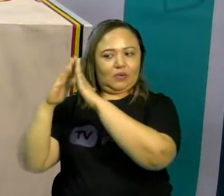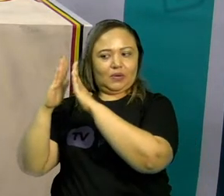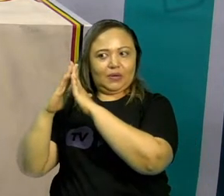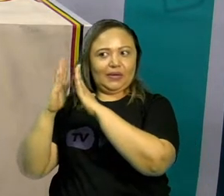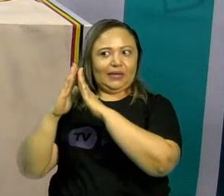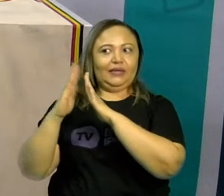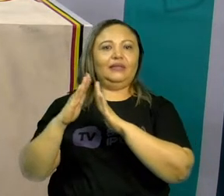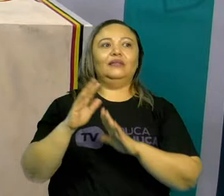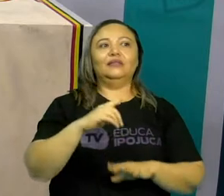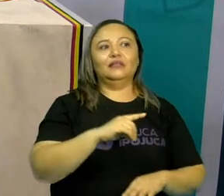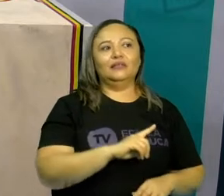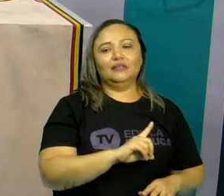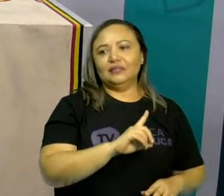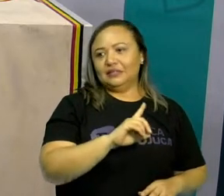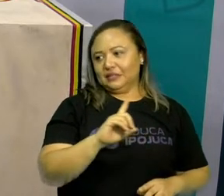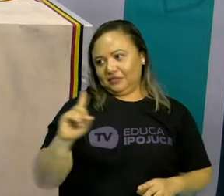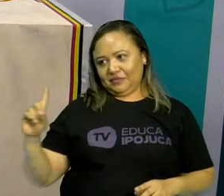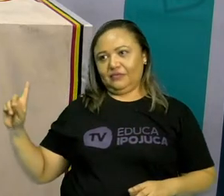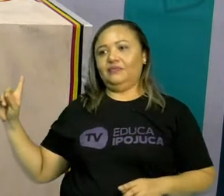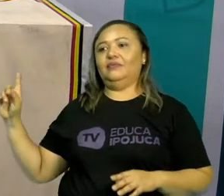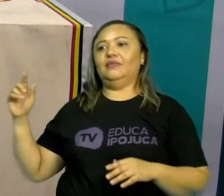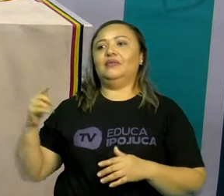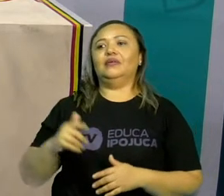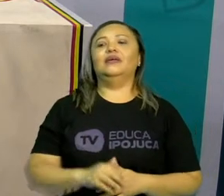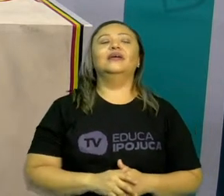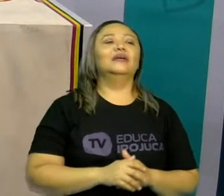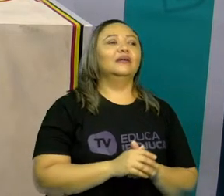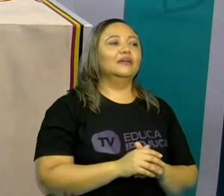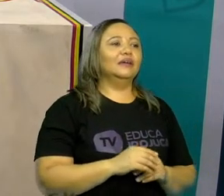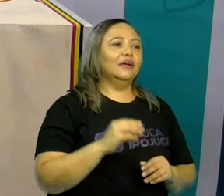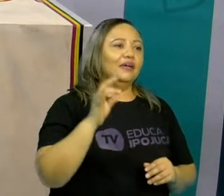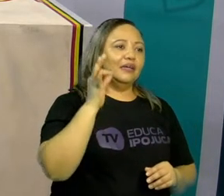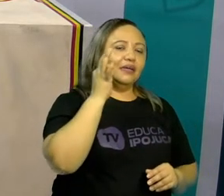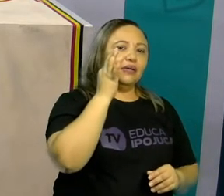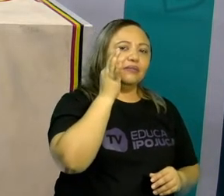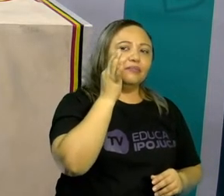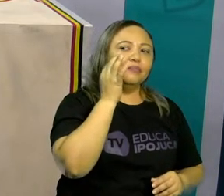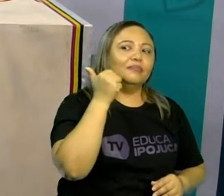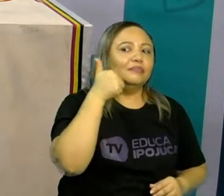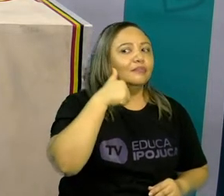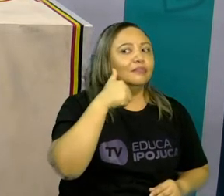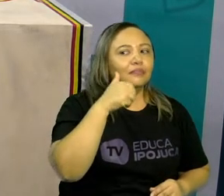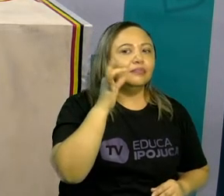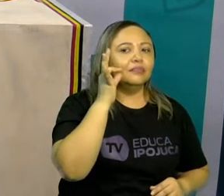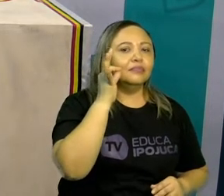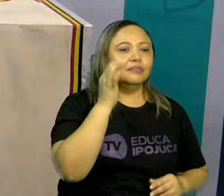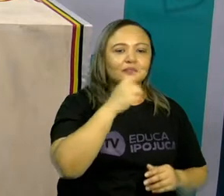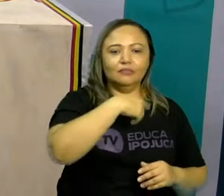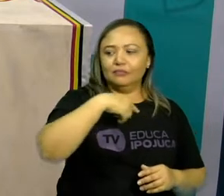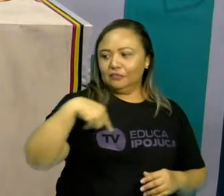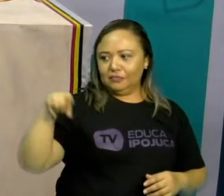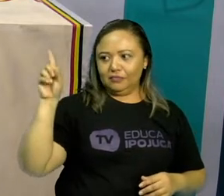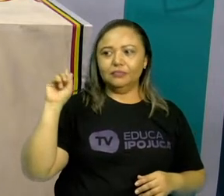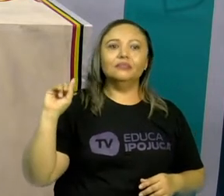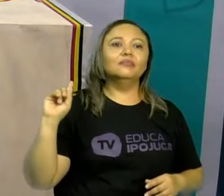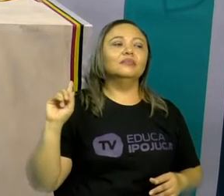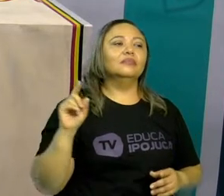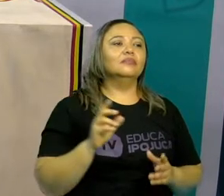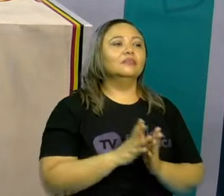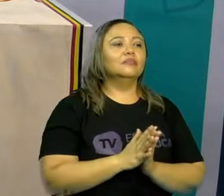tchau até outro dia então a ratinha foi embora E aí